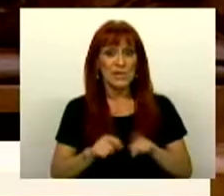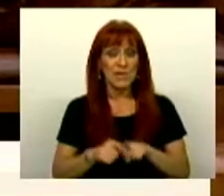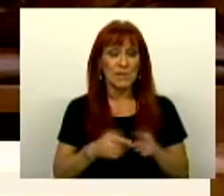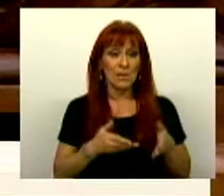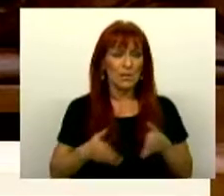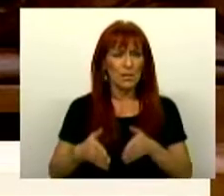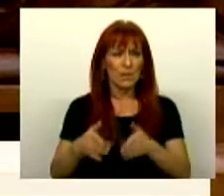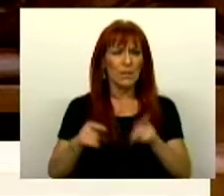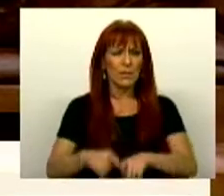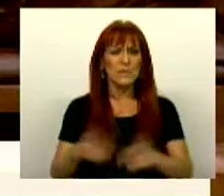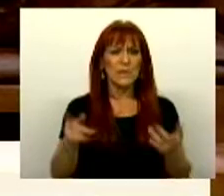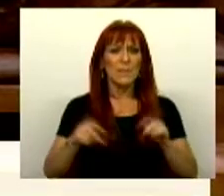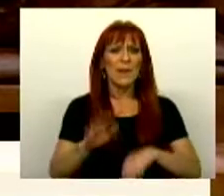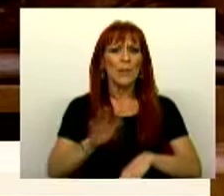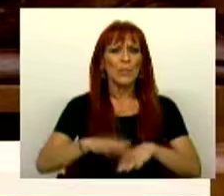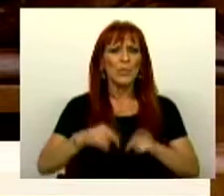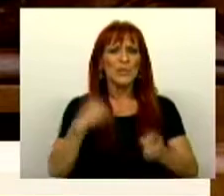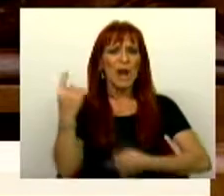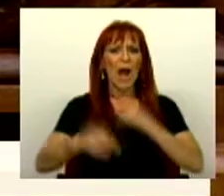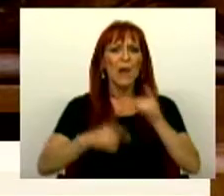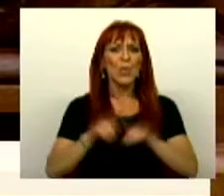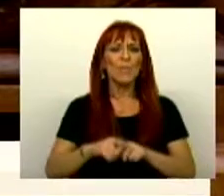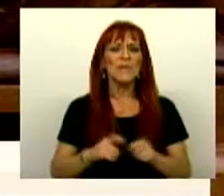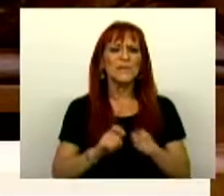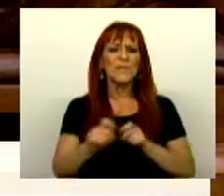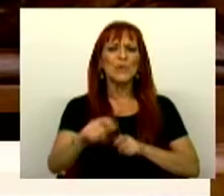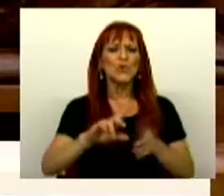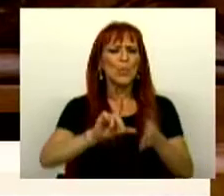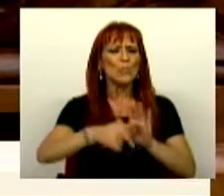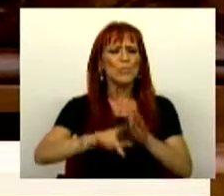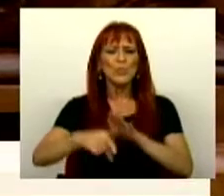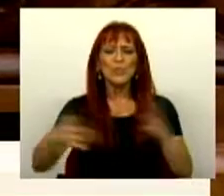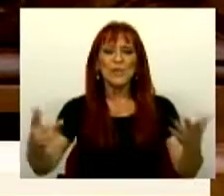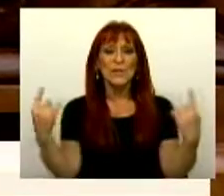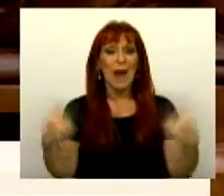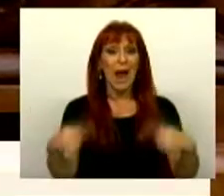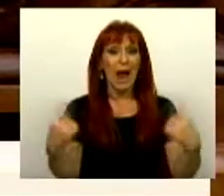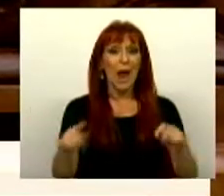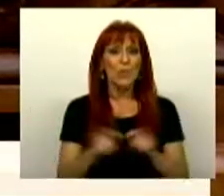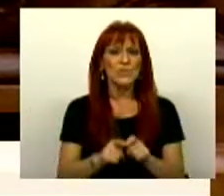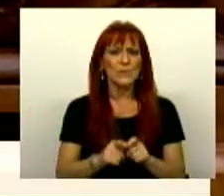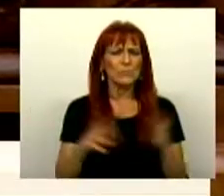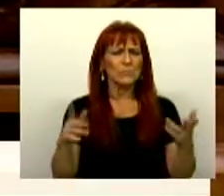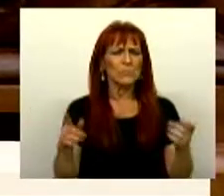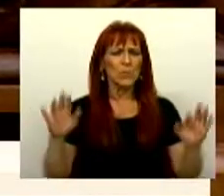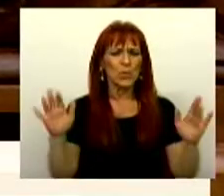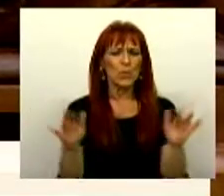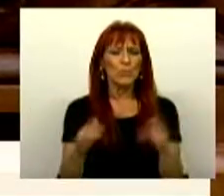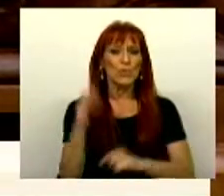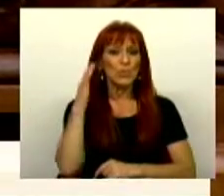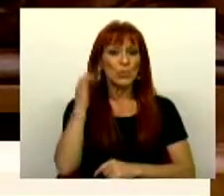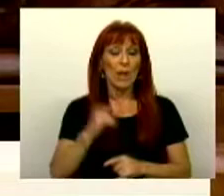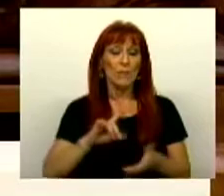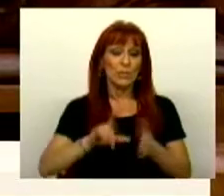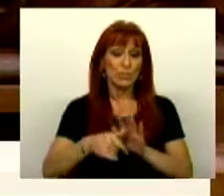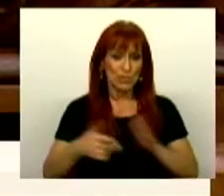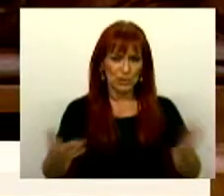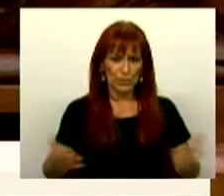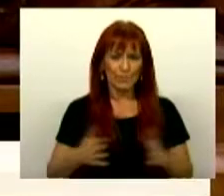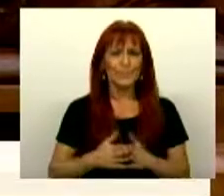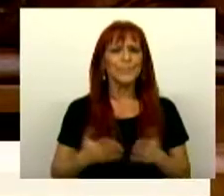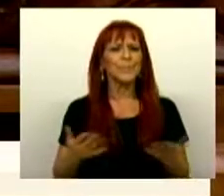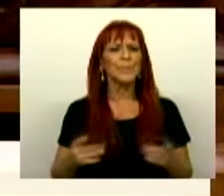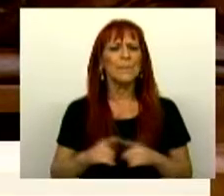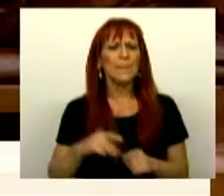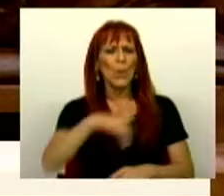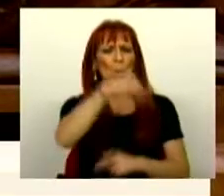estratégica e também em função de alguma atrição nos projetos, haja uma redução do número total de projetos.